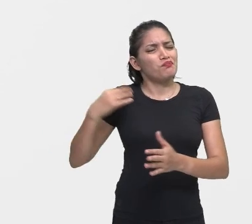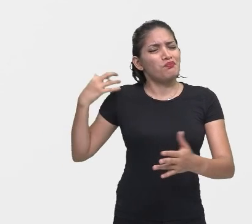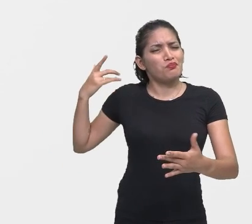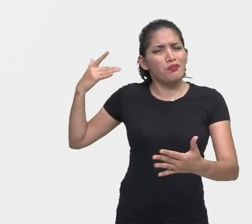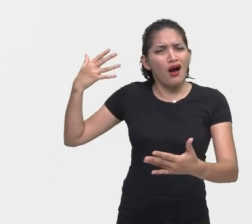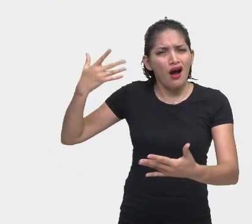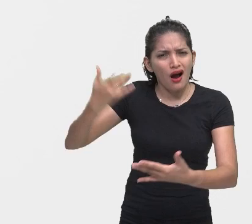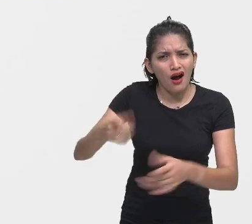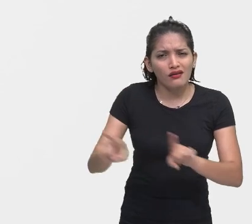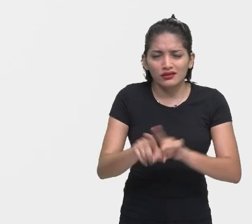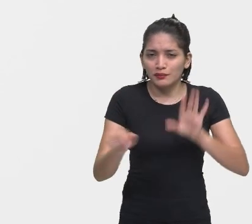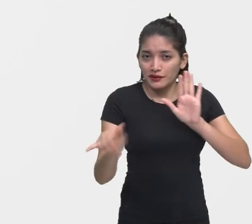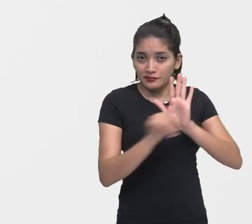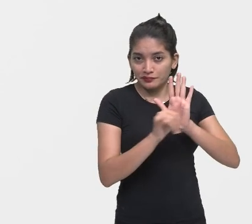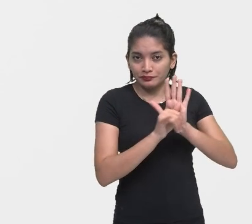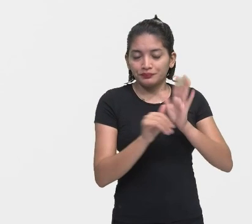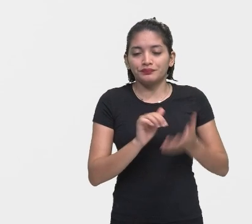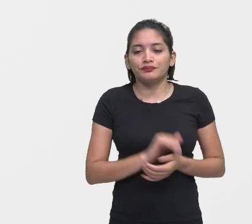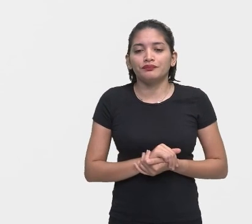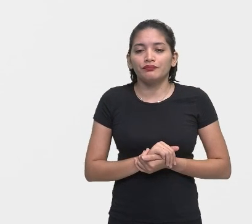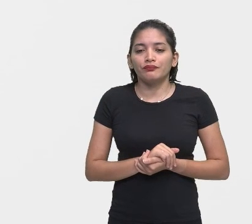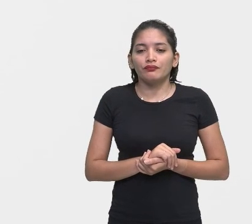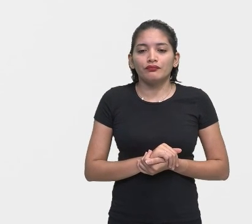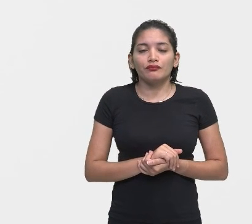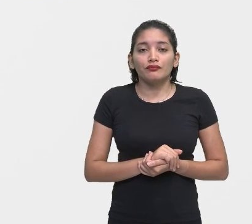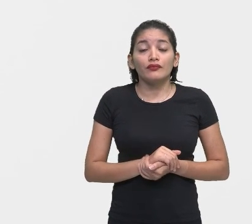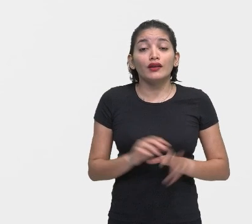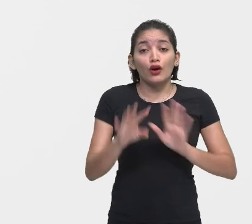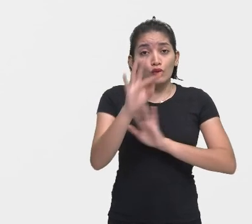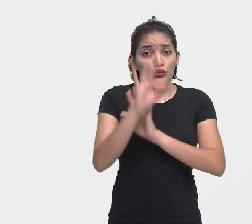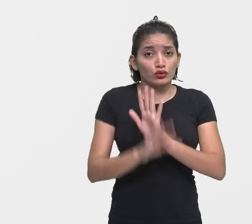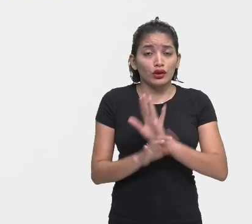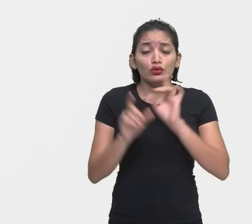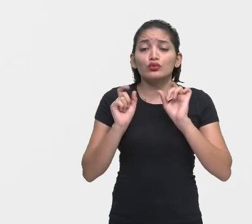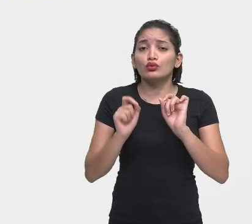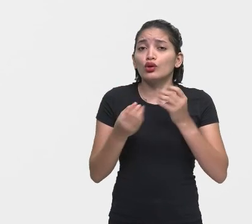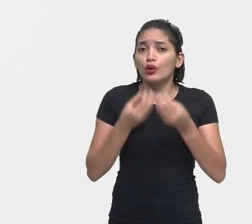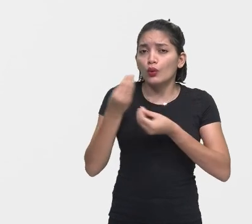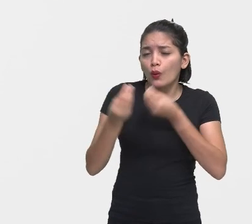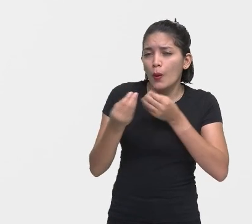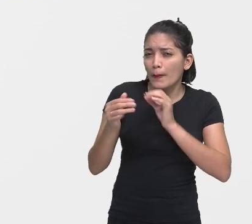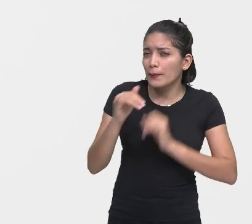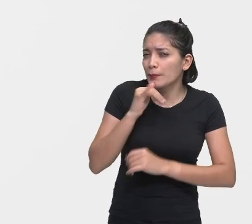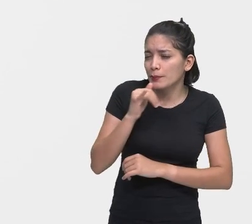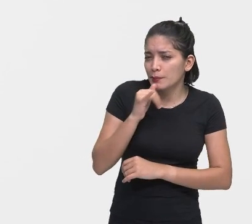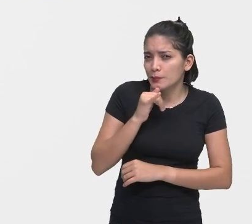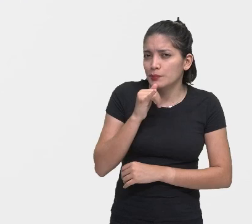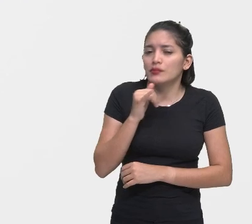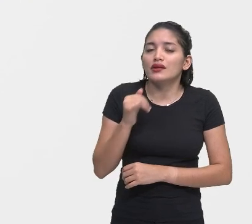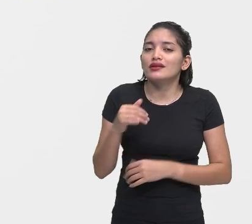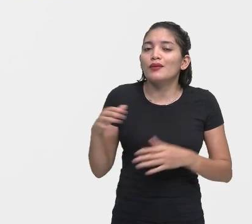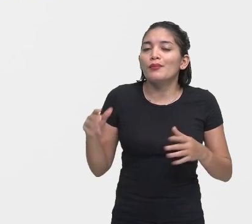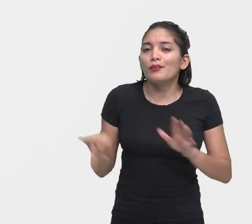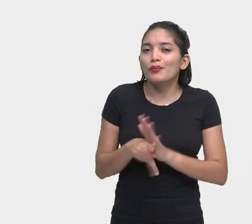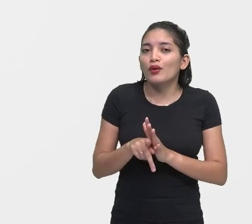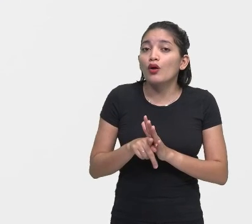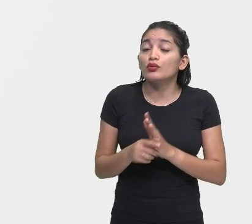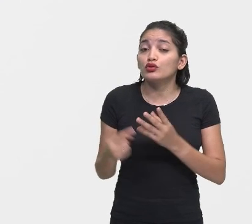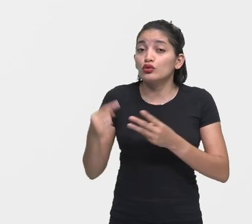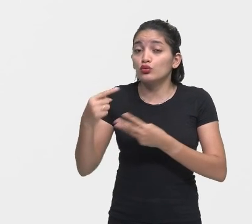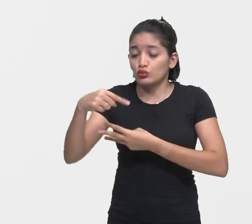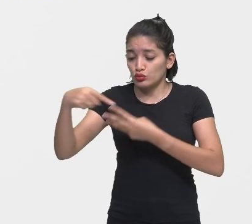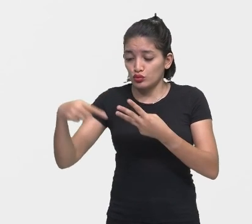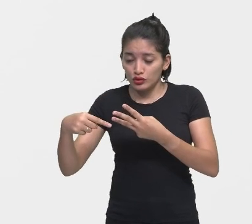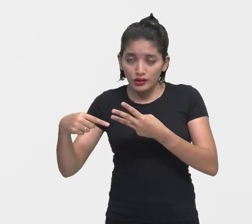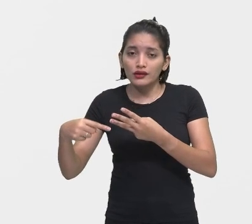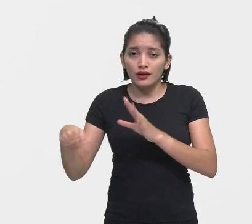uma identidade. Então vamos lá. O texto a seguir pode ser tomado como exemplo ilustrativo do estilo de um dos heterônimos